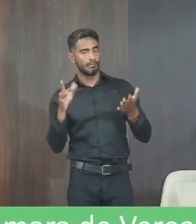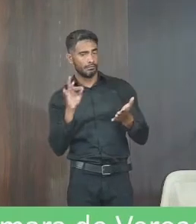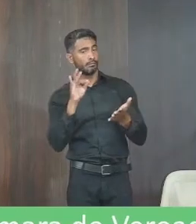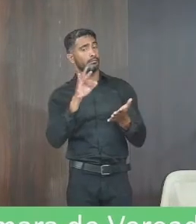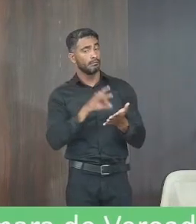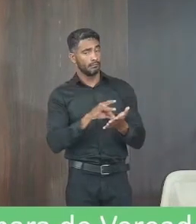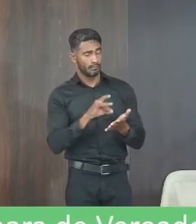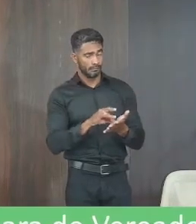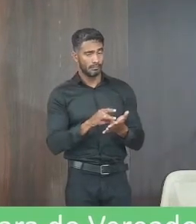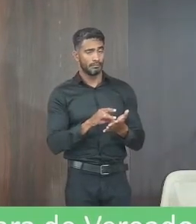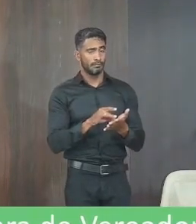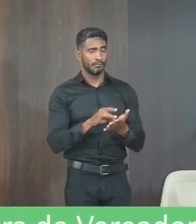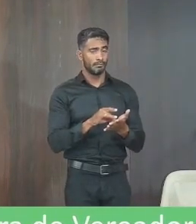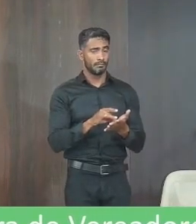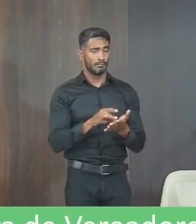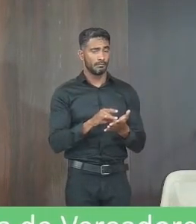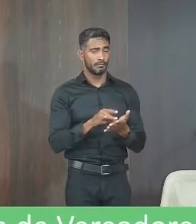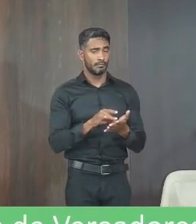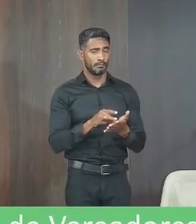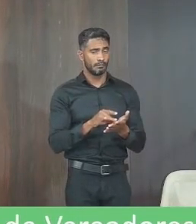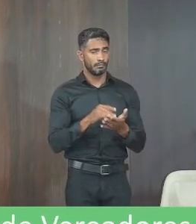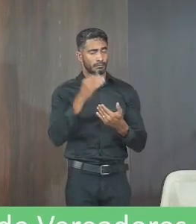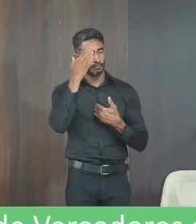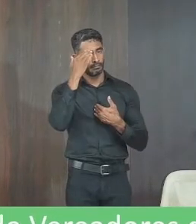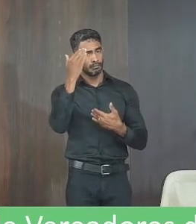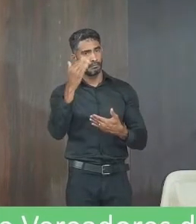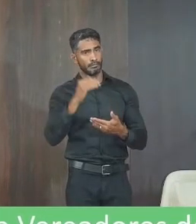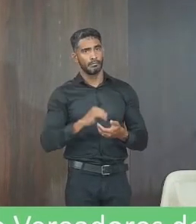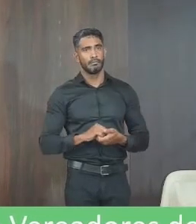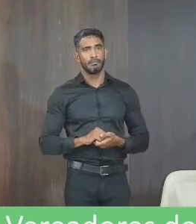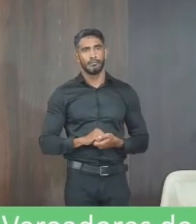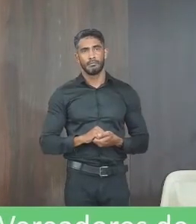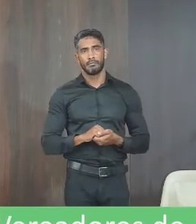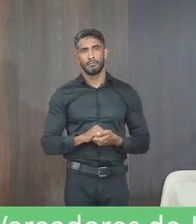de contar com o vosso pronto atendimento desde já agradeço